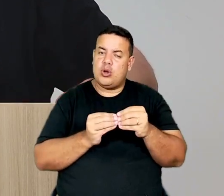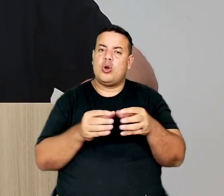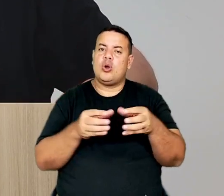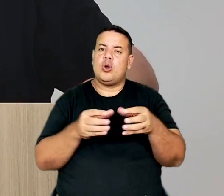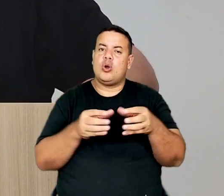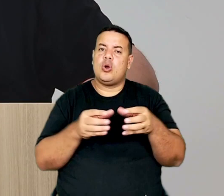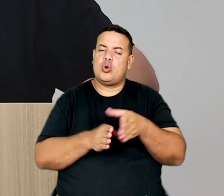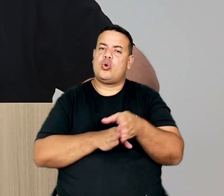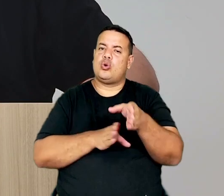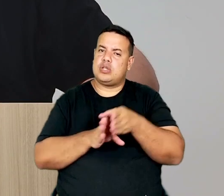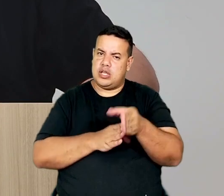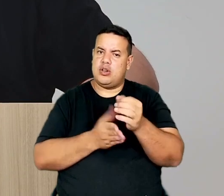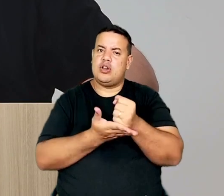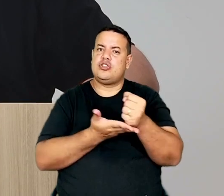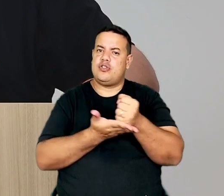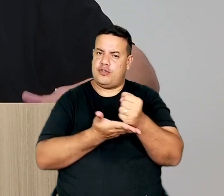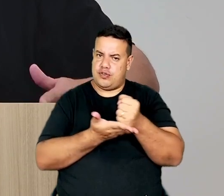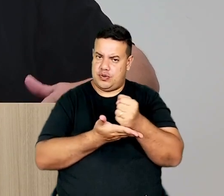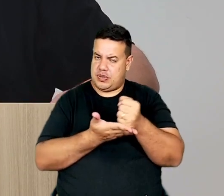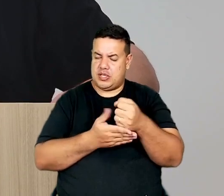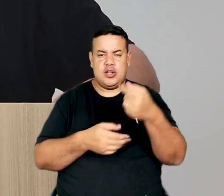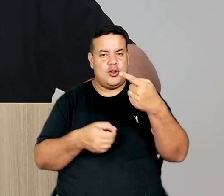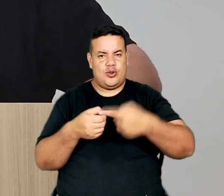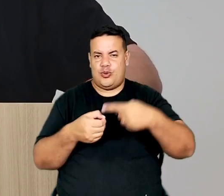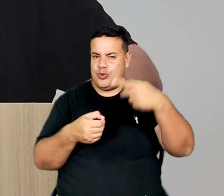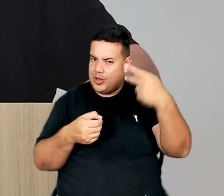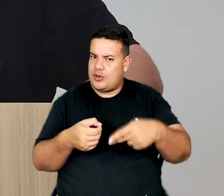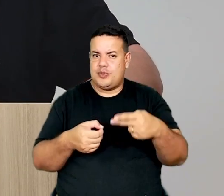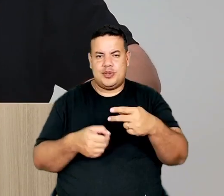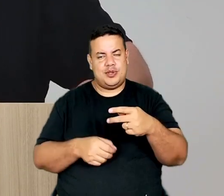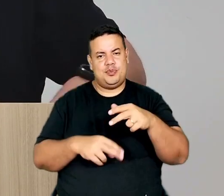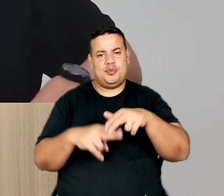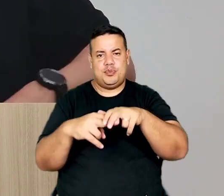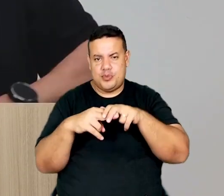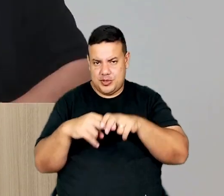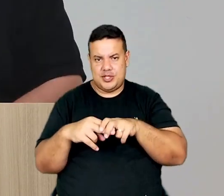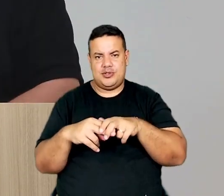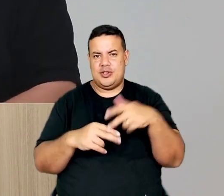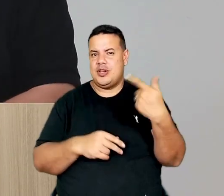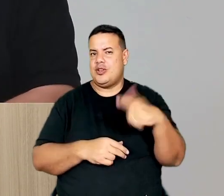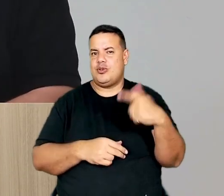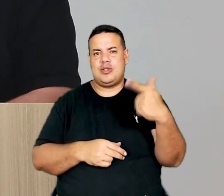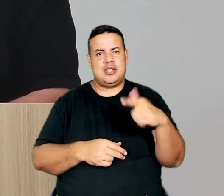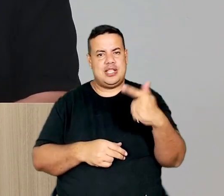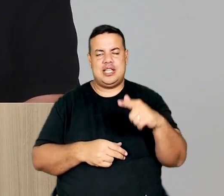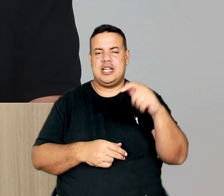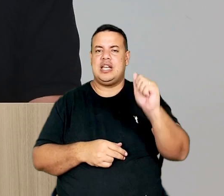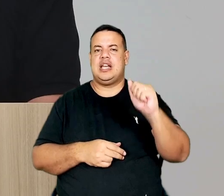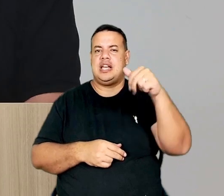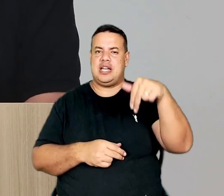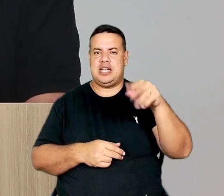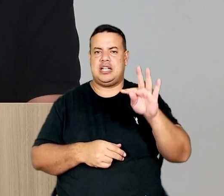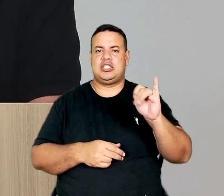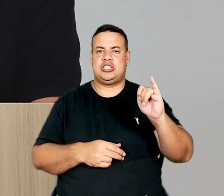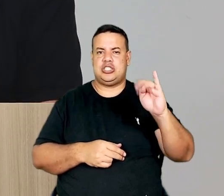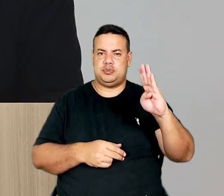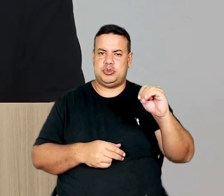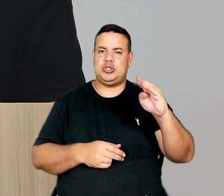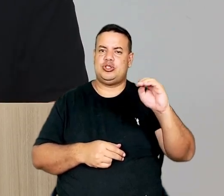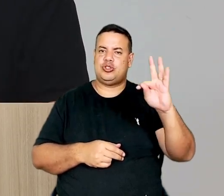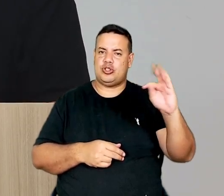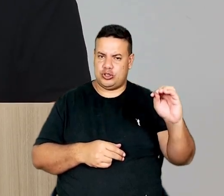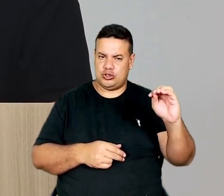do município, tem que deixar bem claro isso, por isso que não retira antibiótico nos postinhos. Né? E para retirar lá precisa, além de